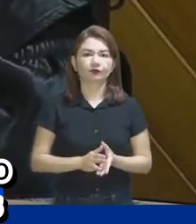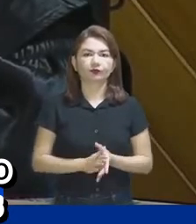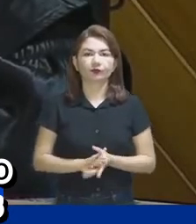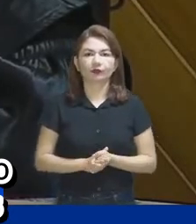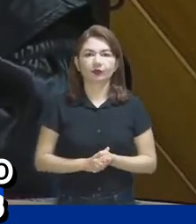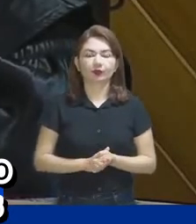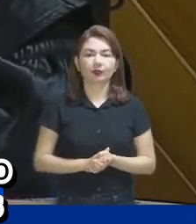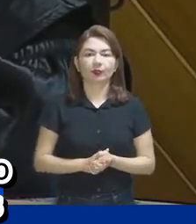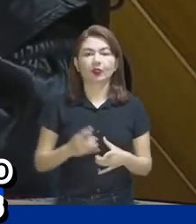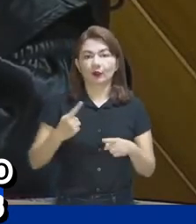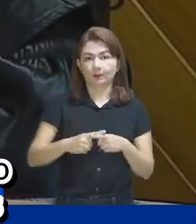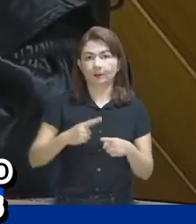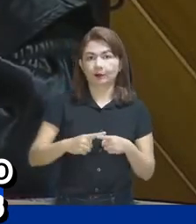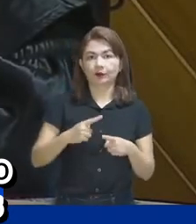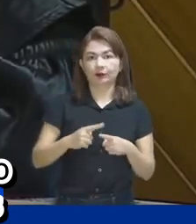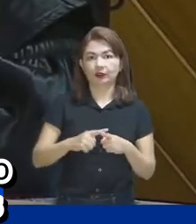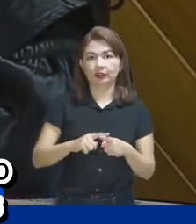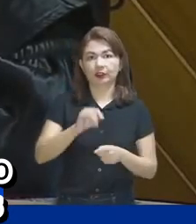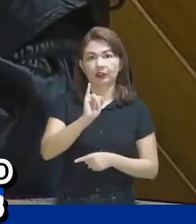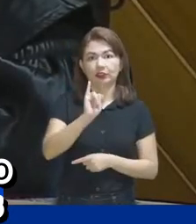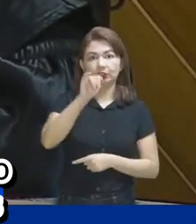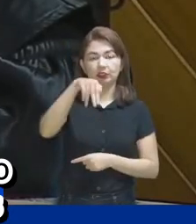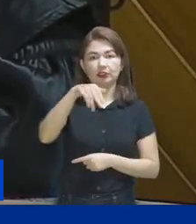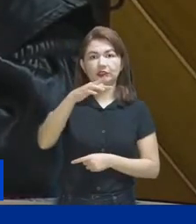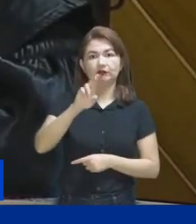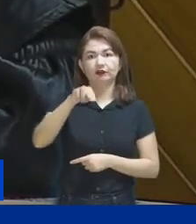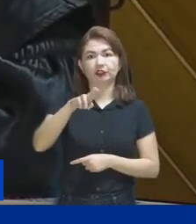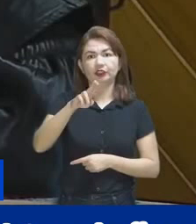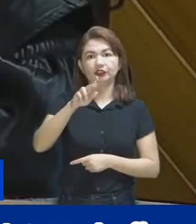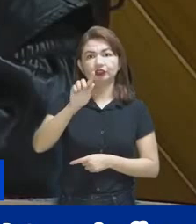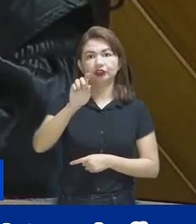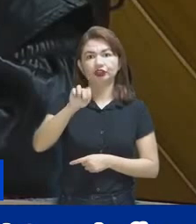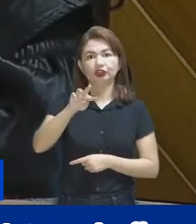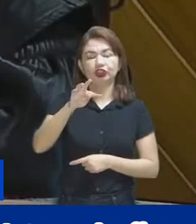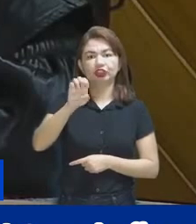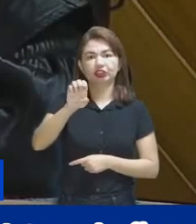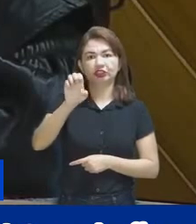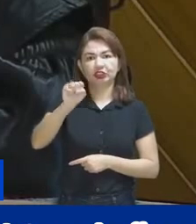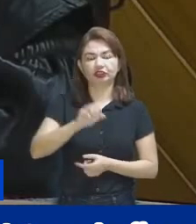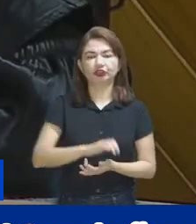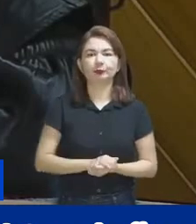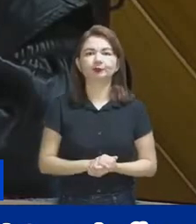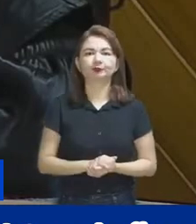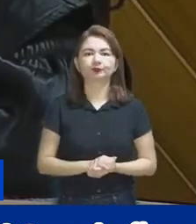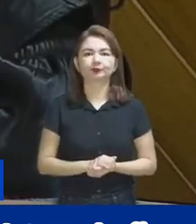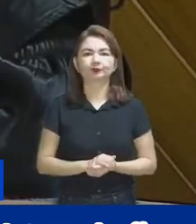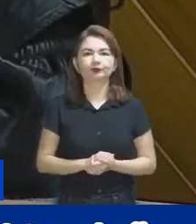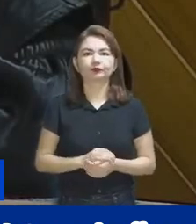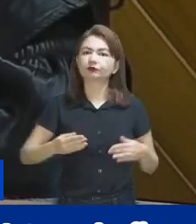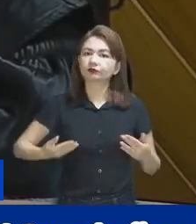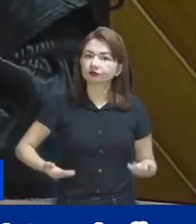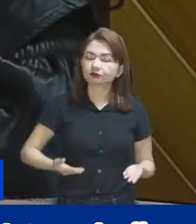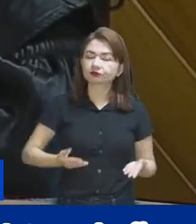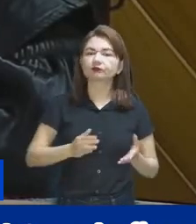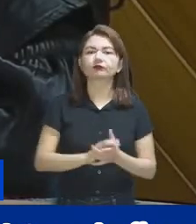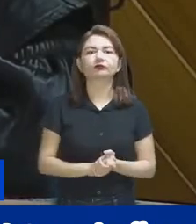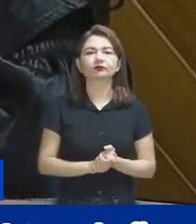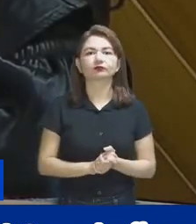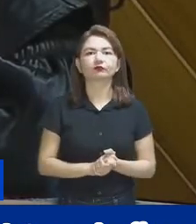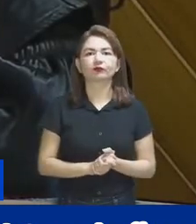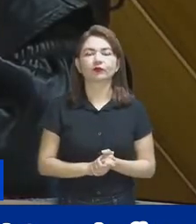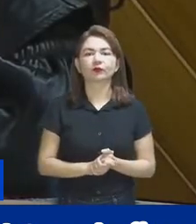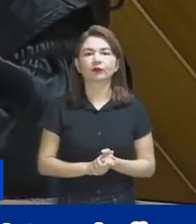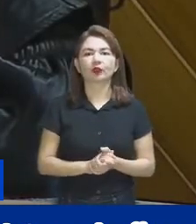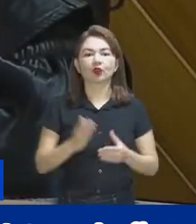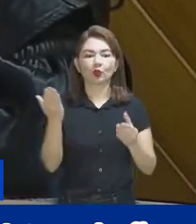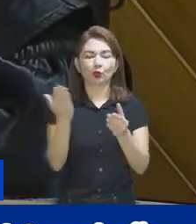a atribuição de efeitos infringentes em casos semelhantes, consoante ementa que colaciona os